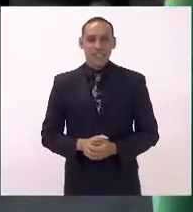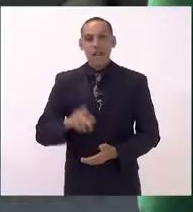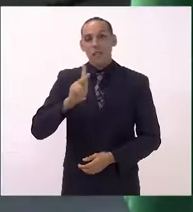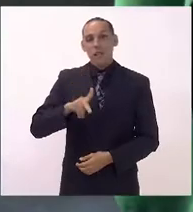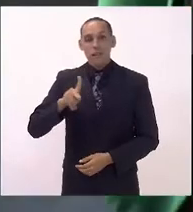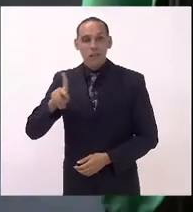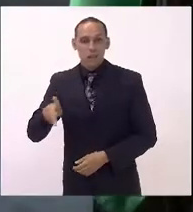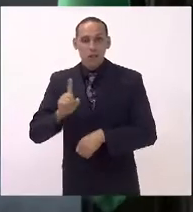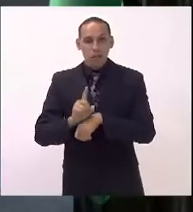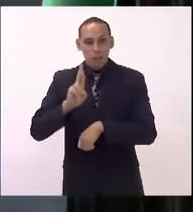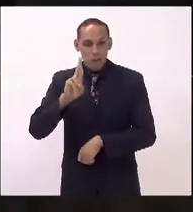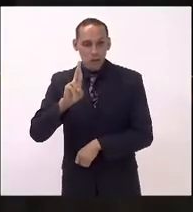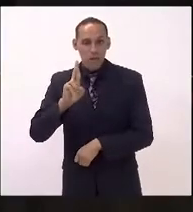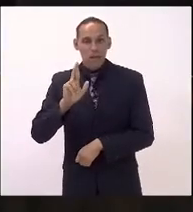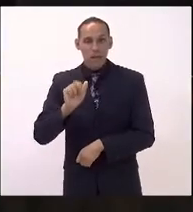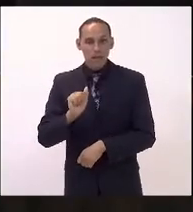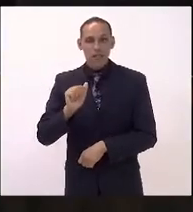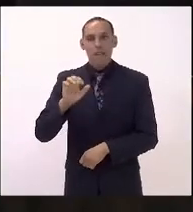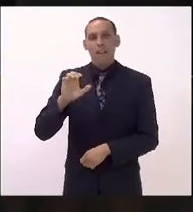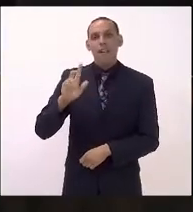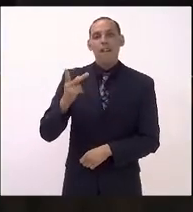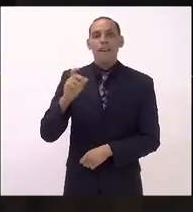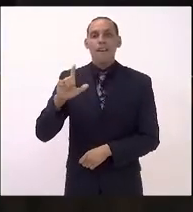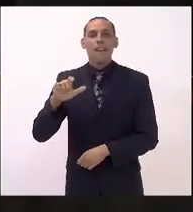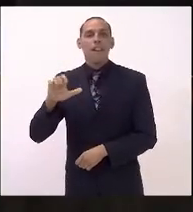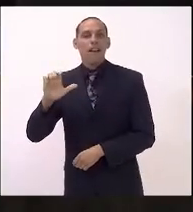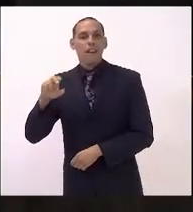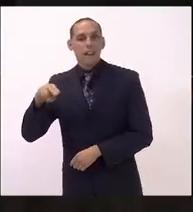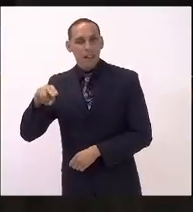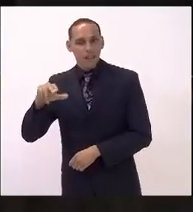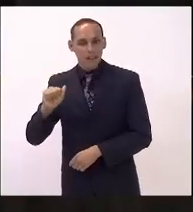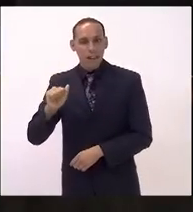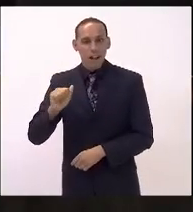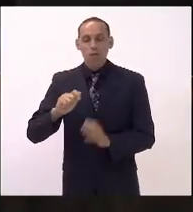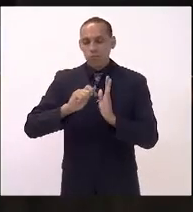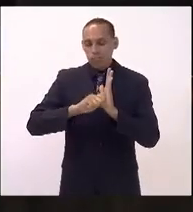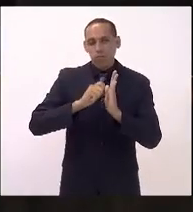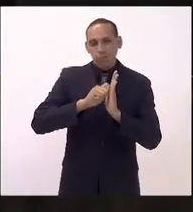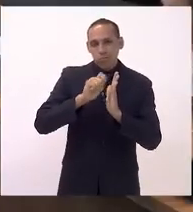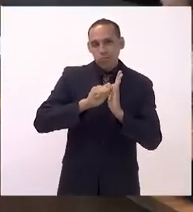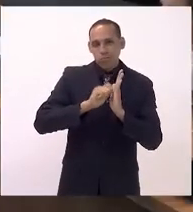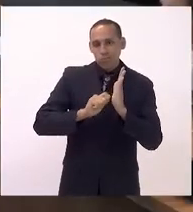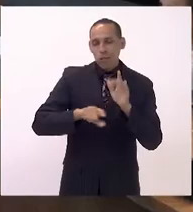professora doutora Helena Teodoro, professora e escritora.